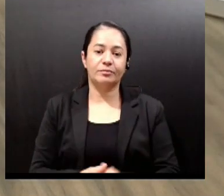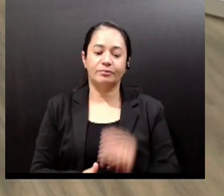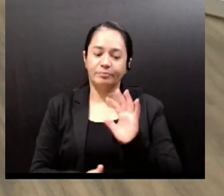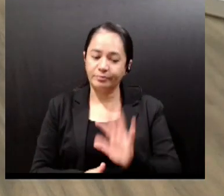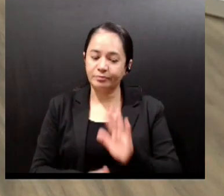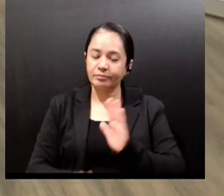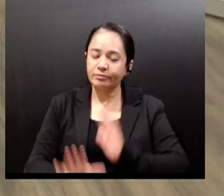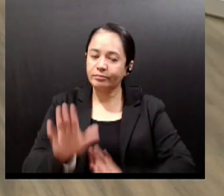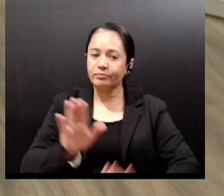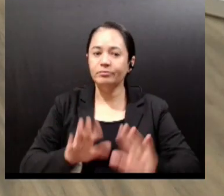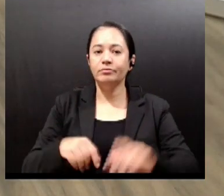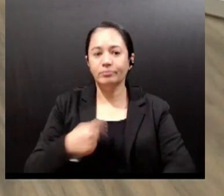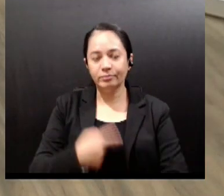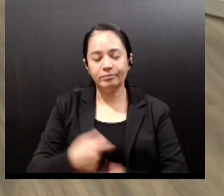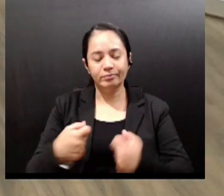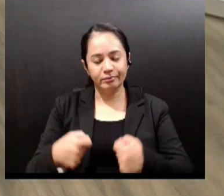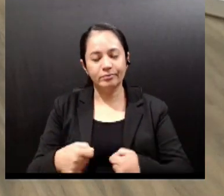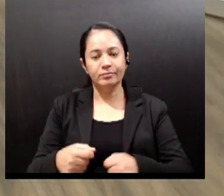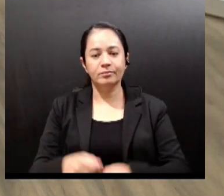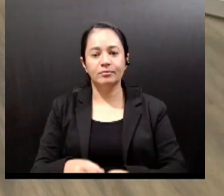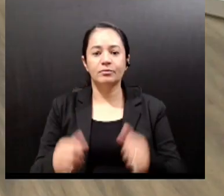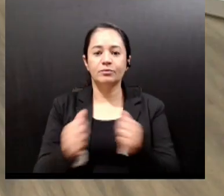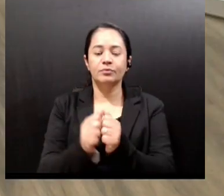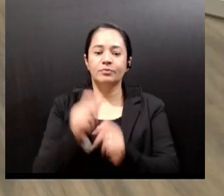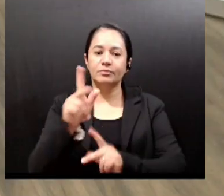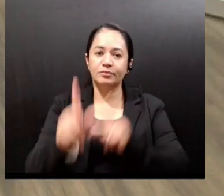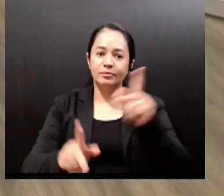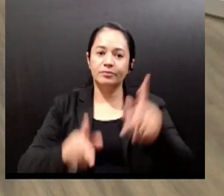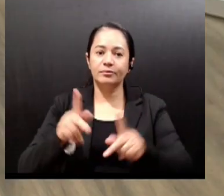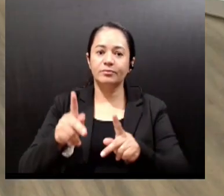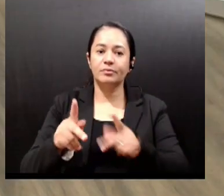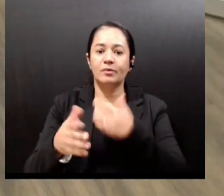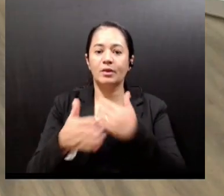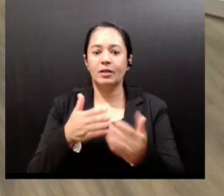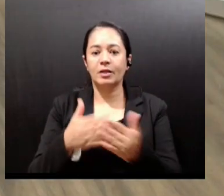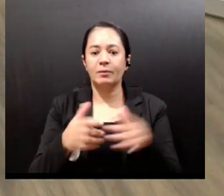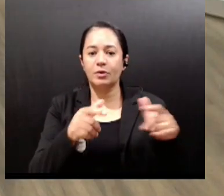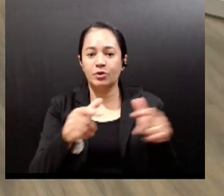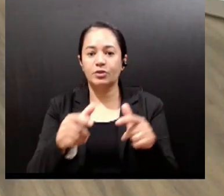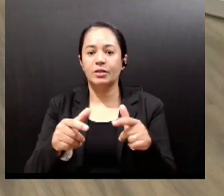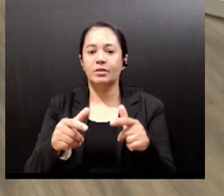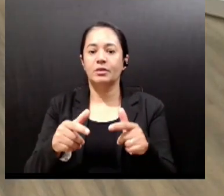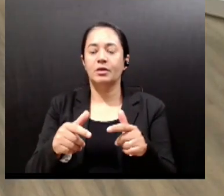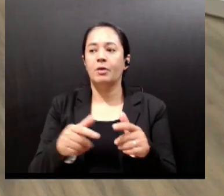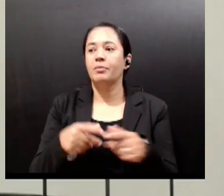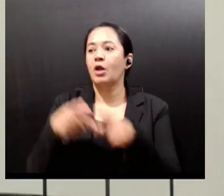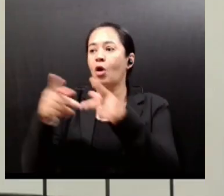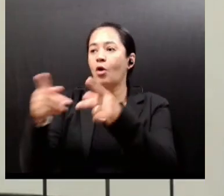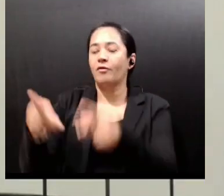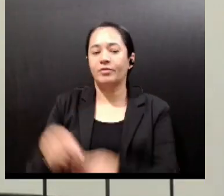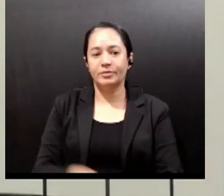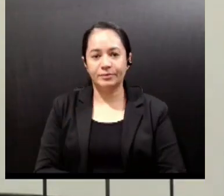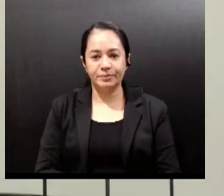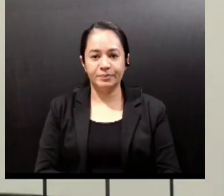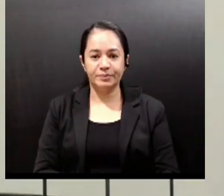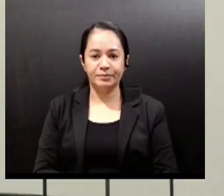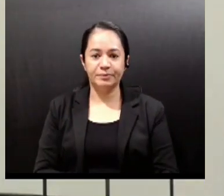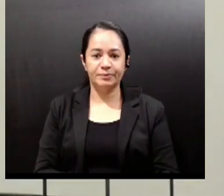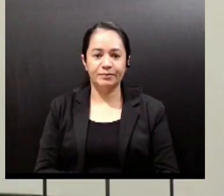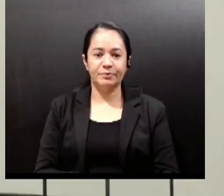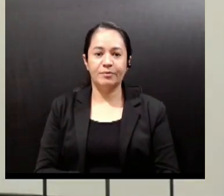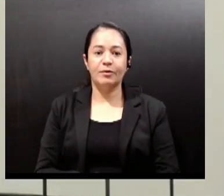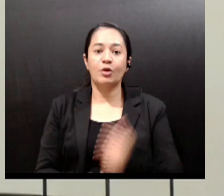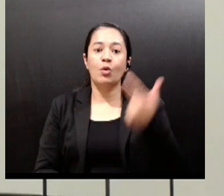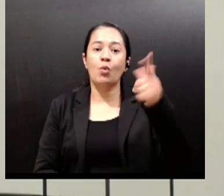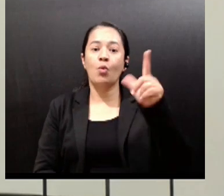precisamos ter com a população, independentemente de onde ela esteja e para onde ela vai. Professor, tem um outro ponto que, quando a